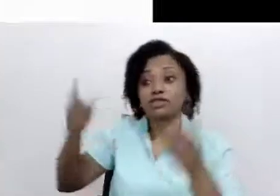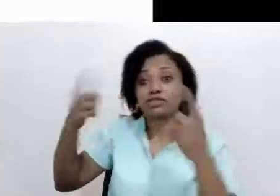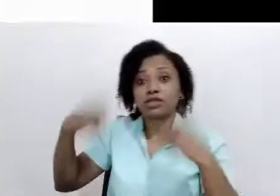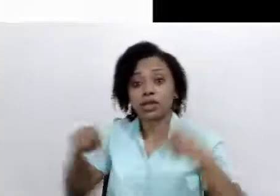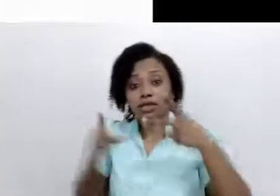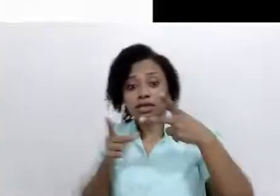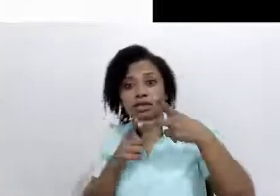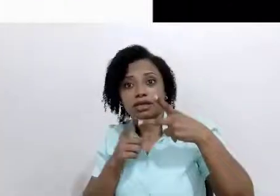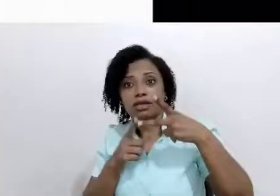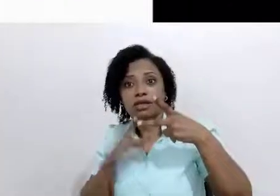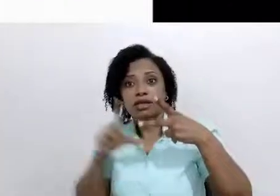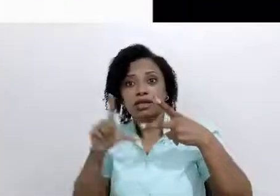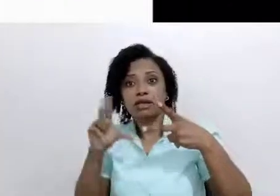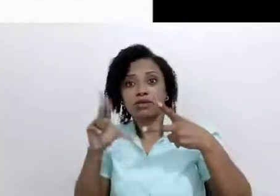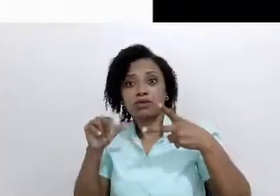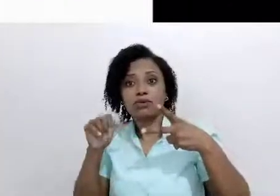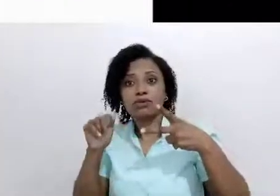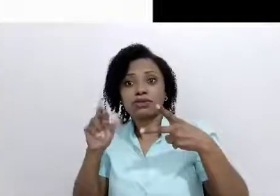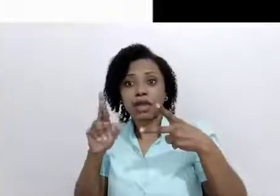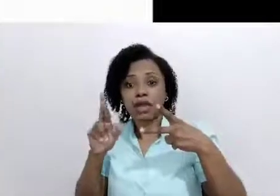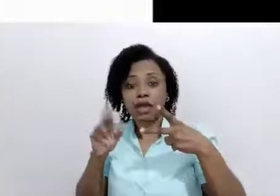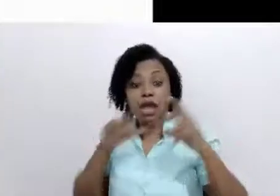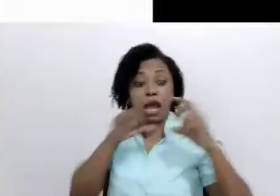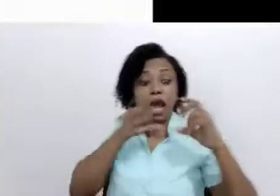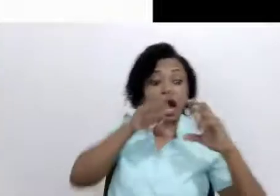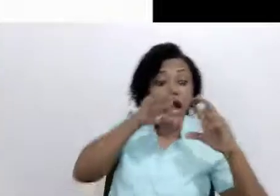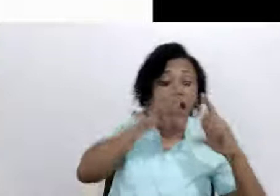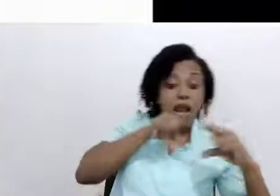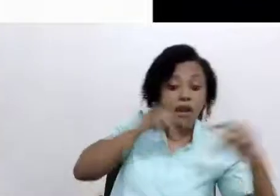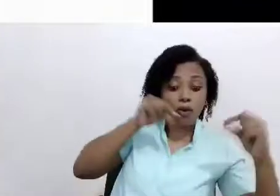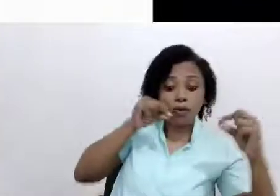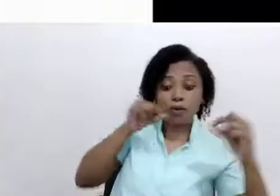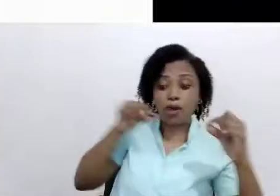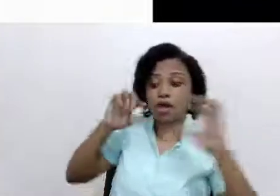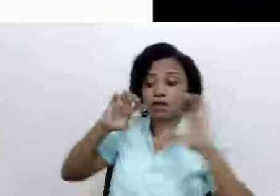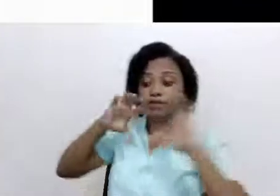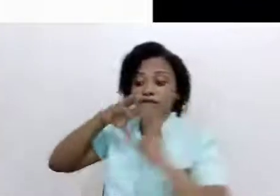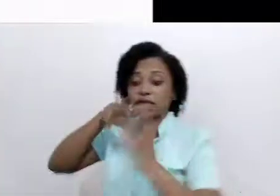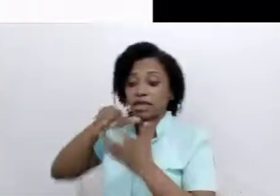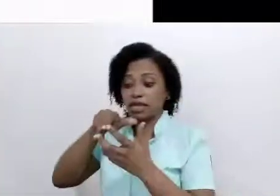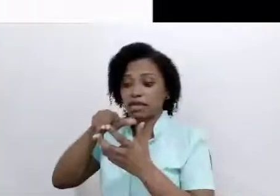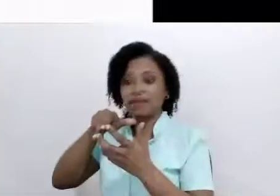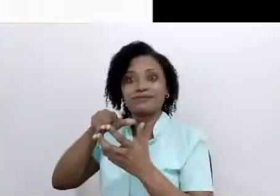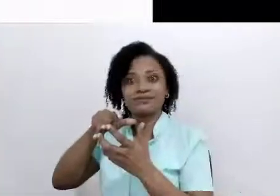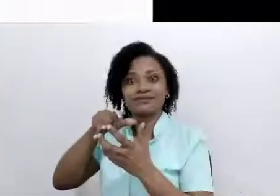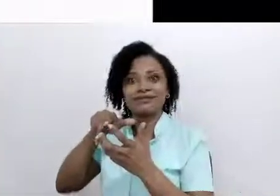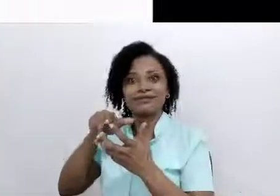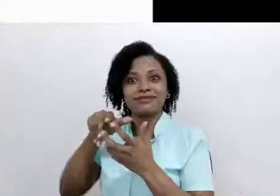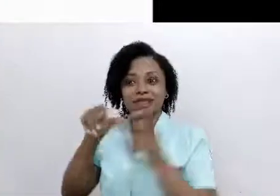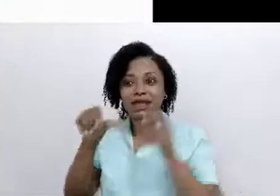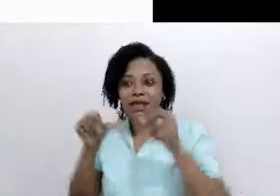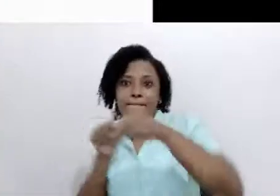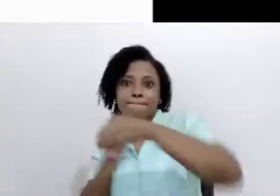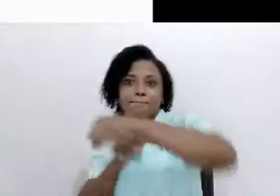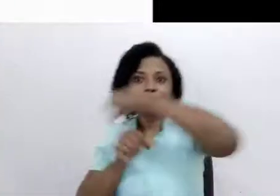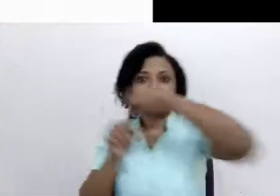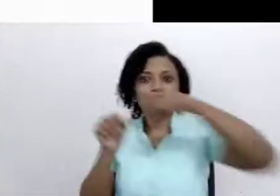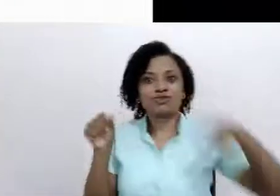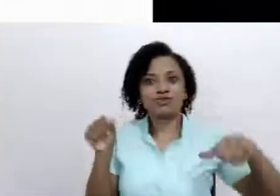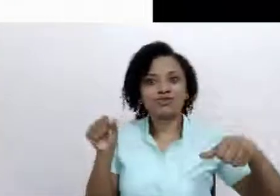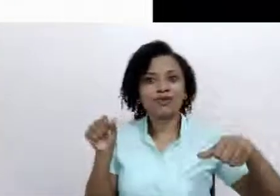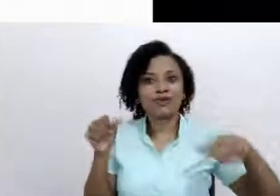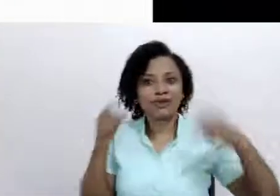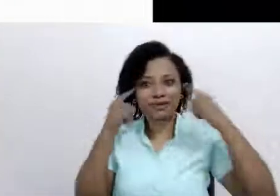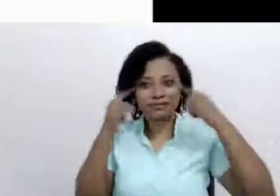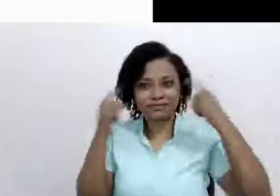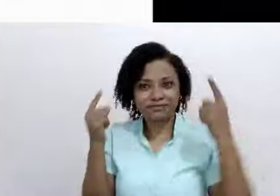Já o eclipse lunar acontece quando a Lua penetra no cone de sombra da Terra, deixando de ser vista